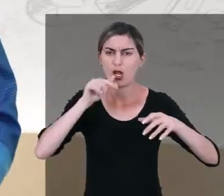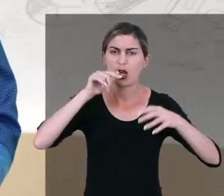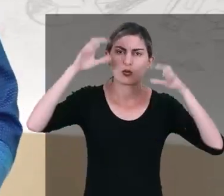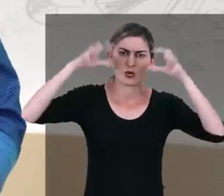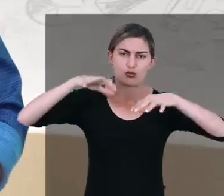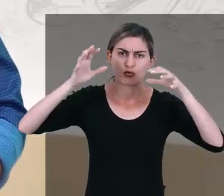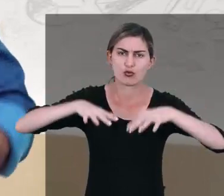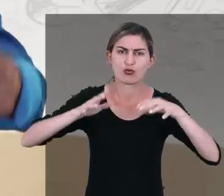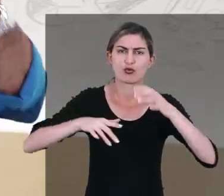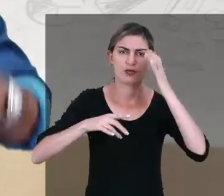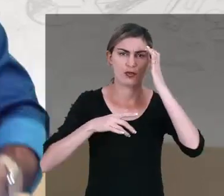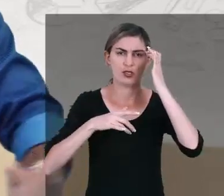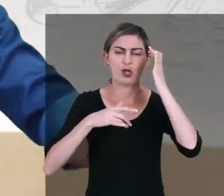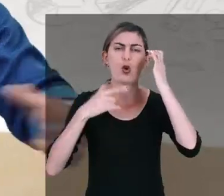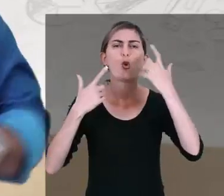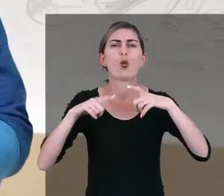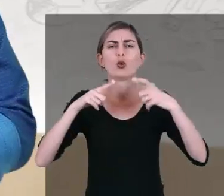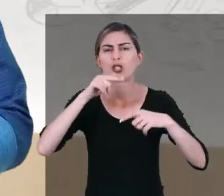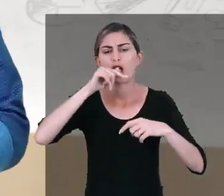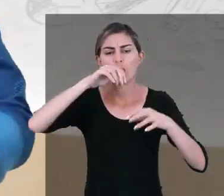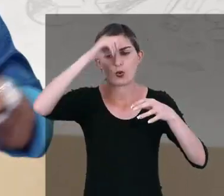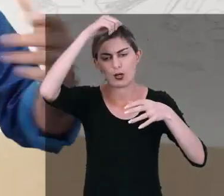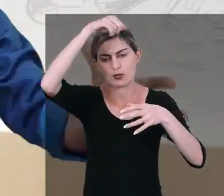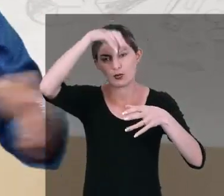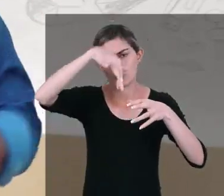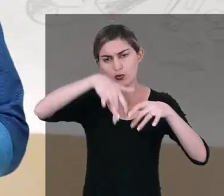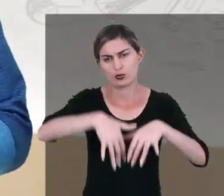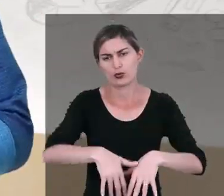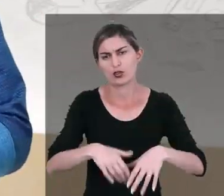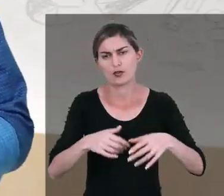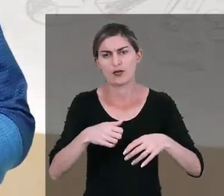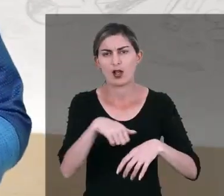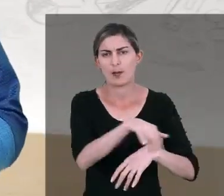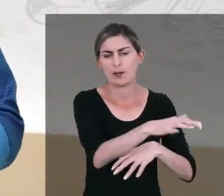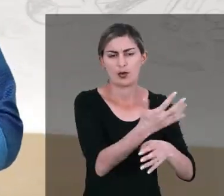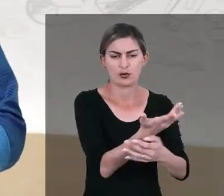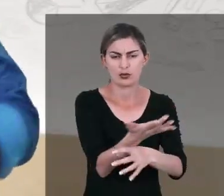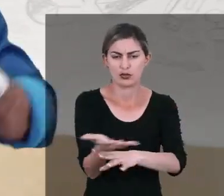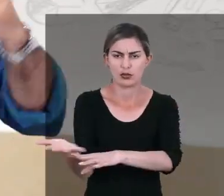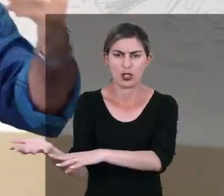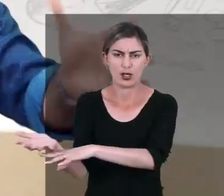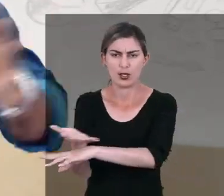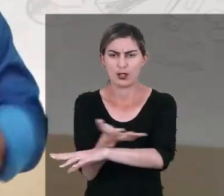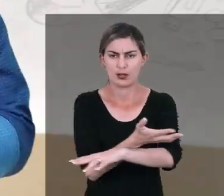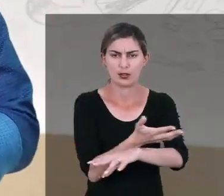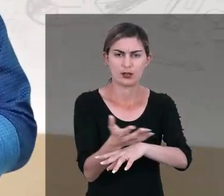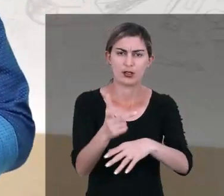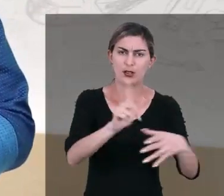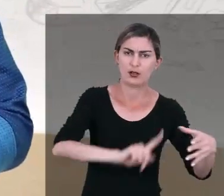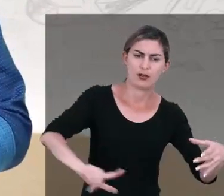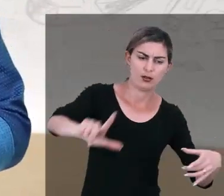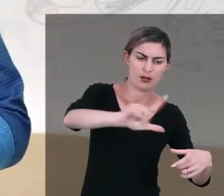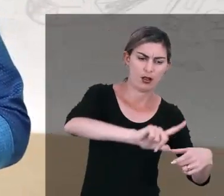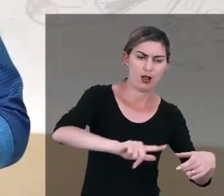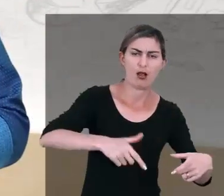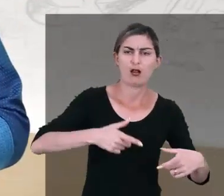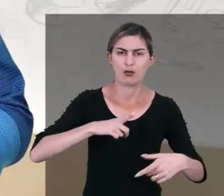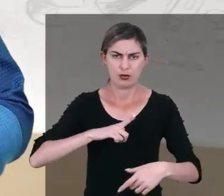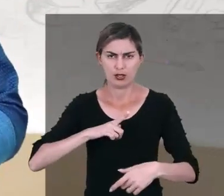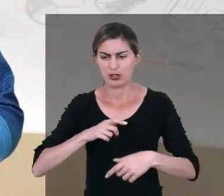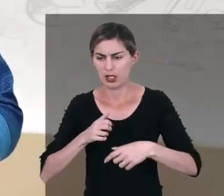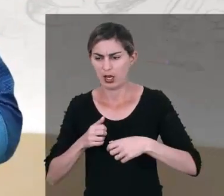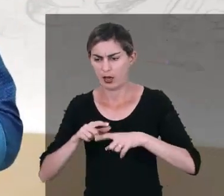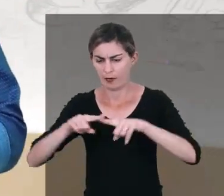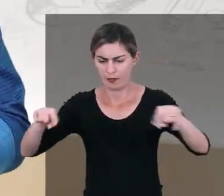água pluvial, né? Por onde essa água vai? Ela vai para um jardim, ela vai para um lago, ela tem um esgotamento sanitário, né?